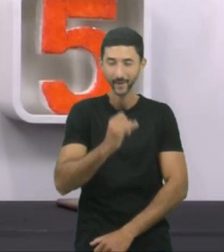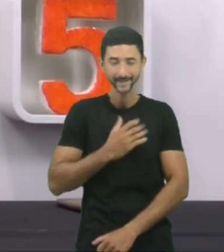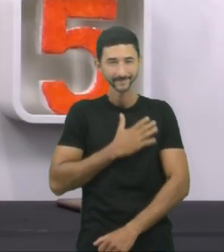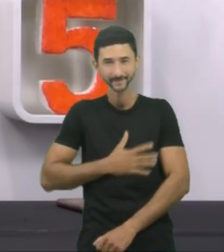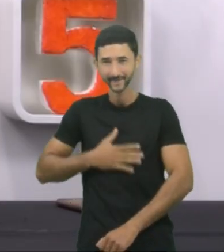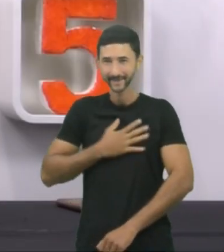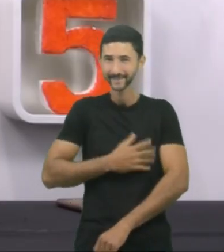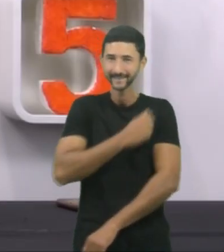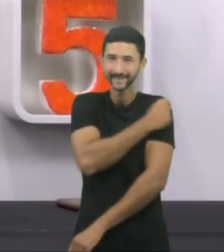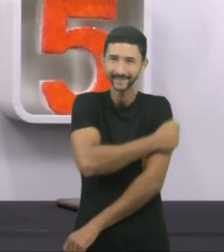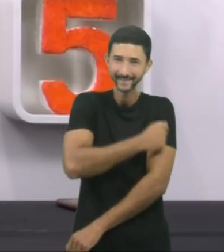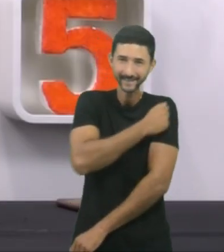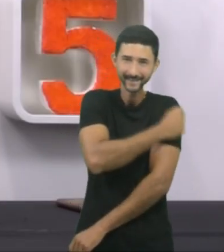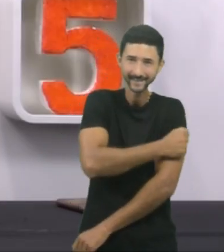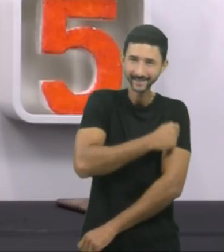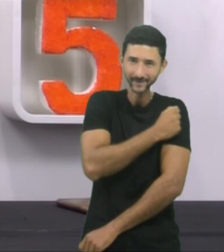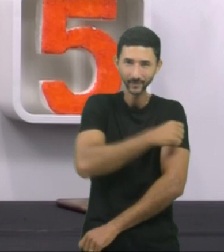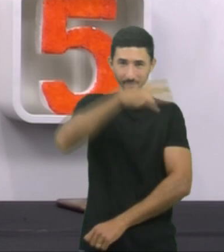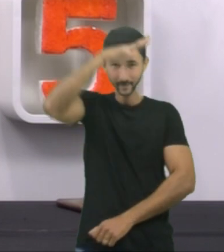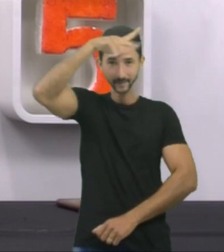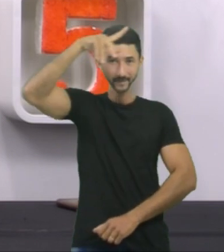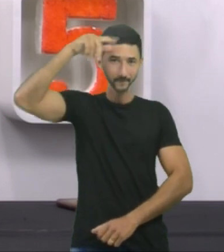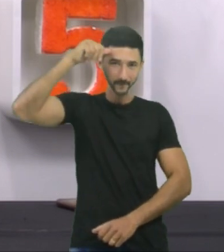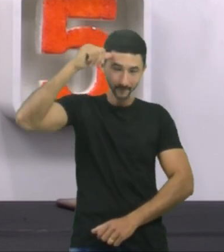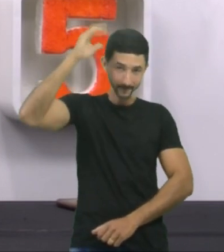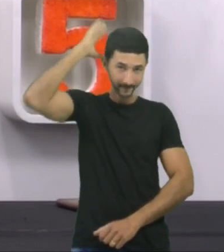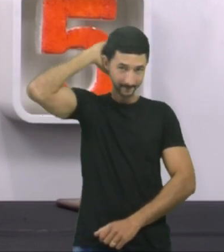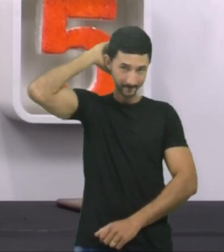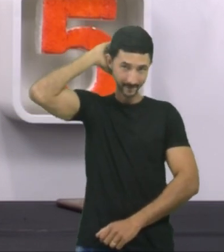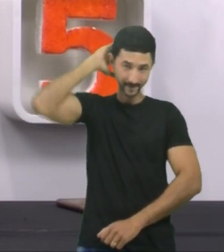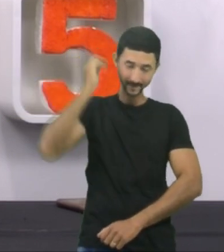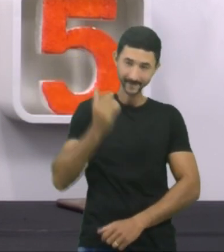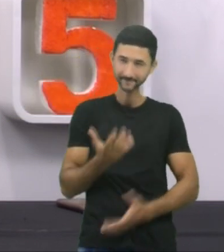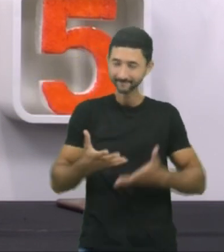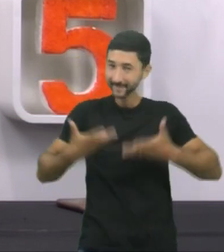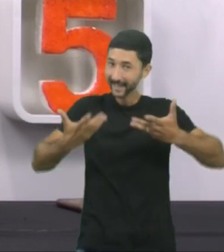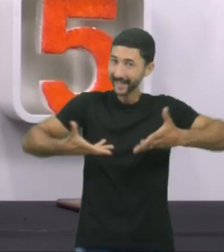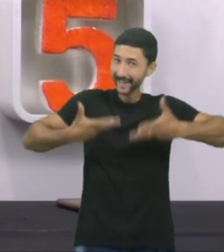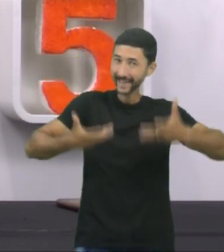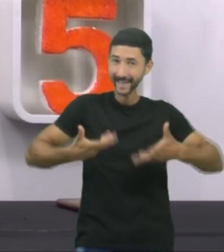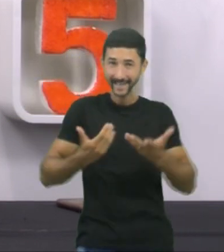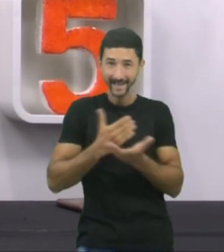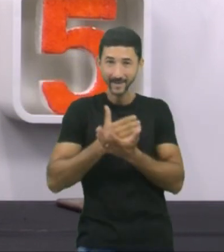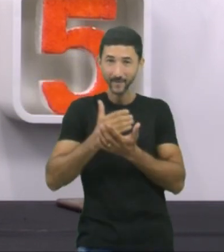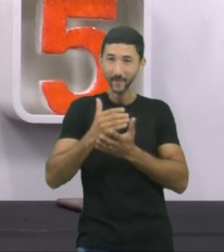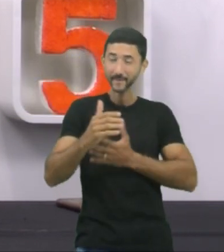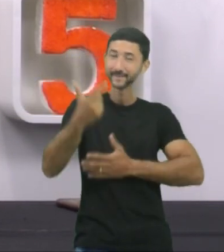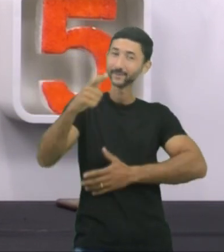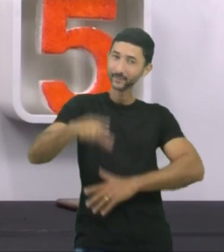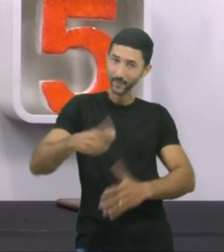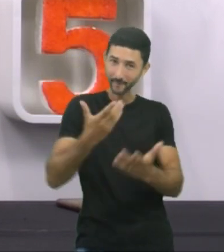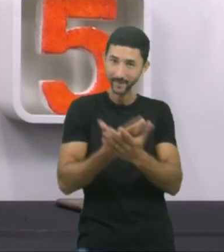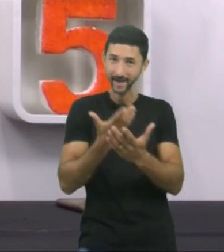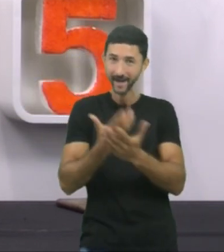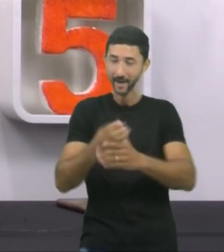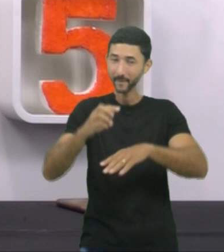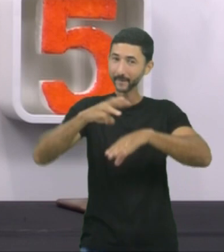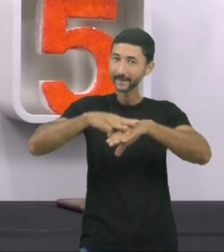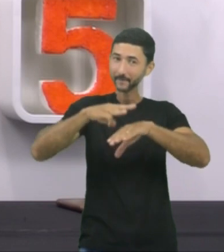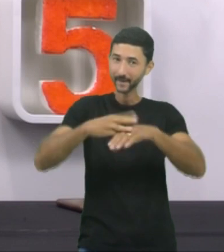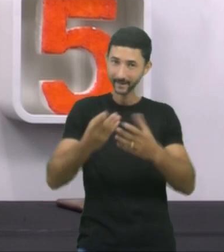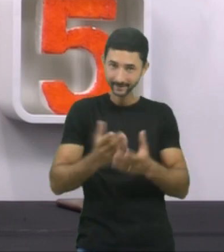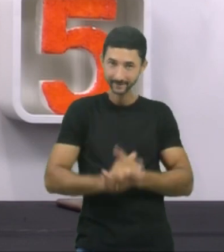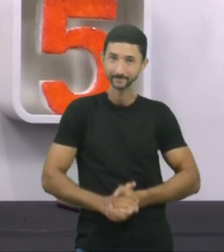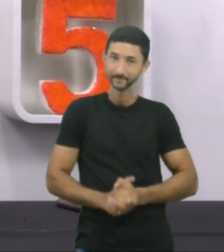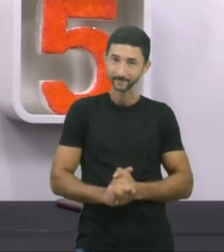meus queridos alunos da Rede Municipal de Belém. É com muita alegria que iniciamos mais uma aula de